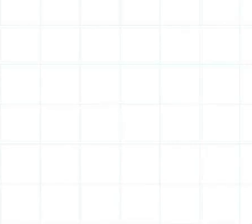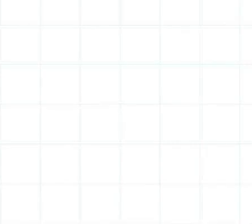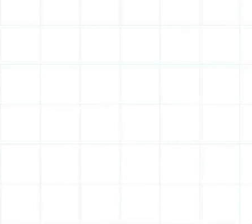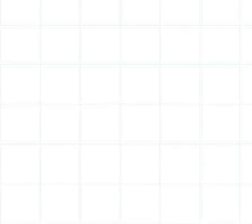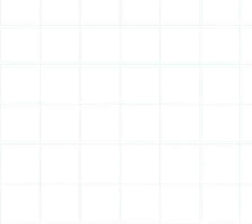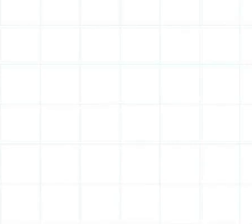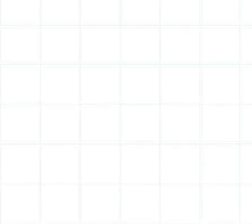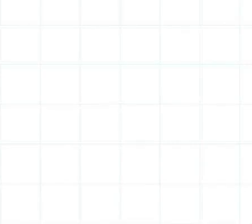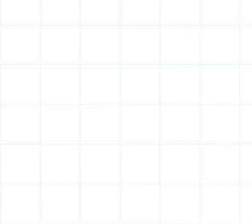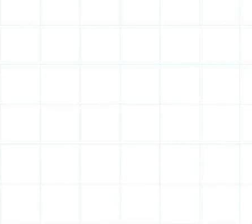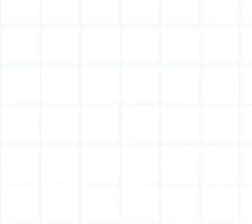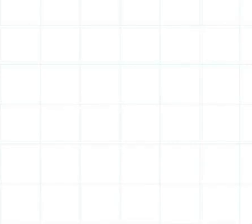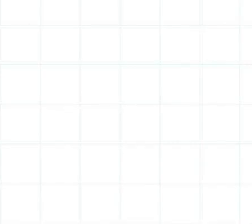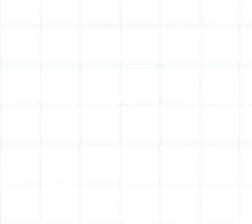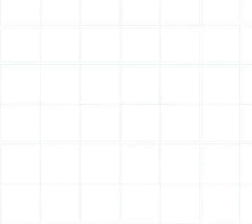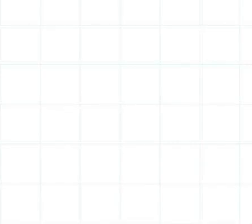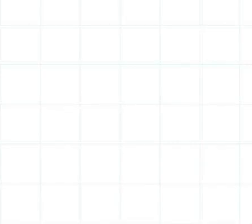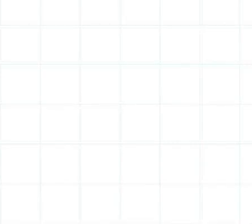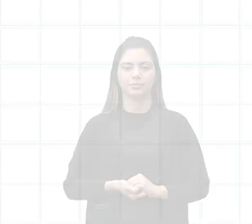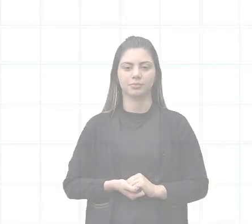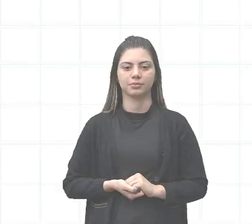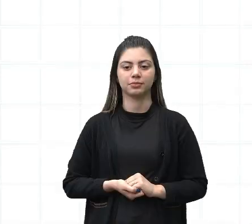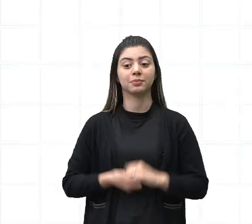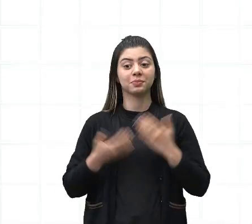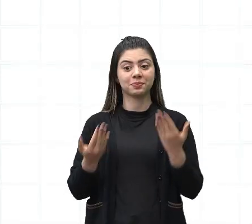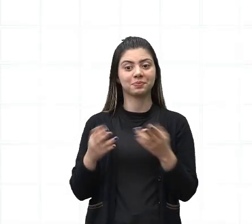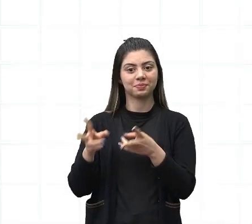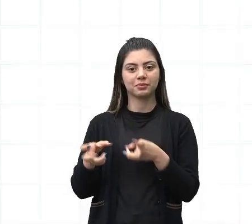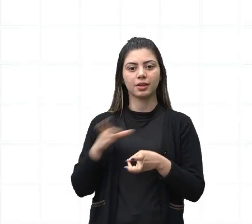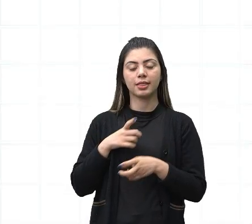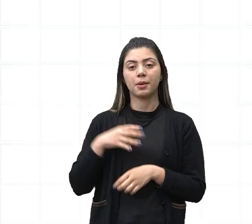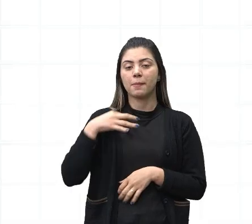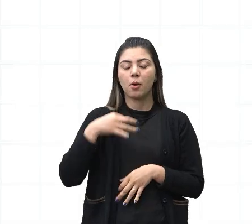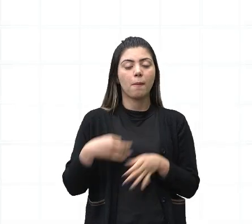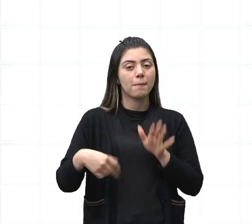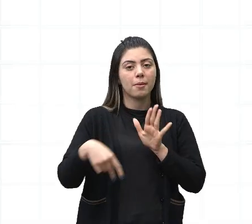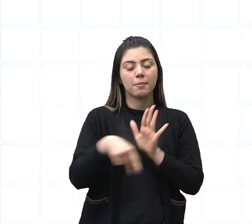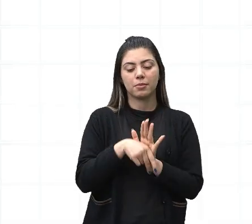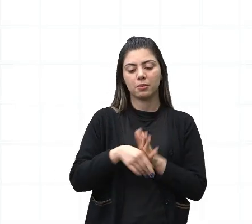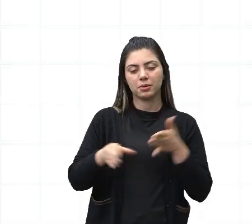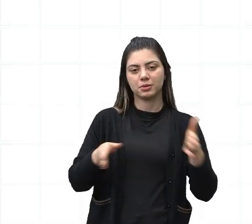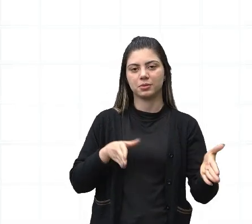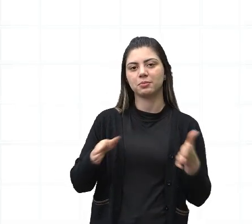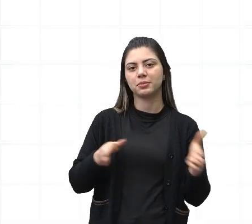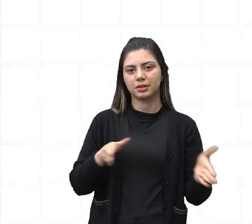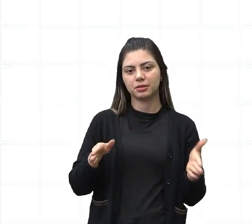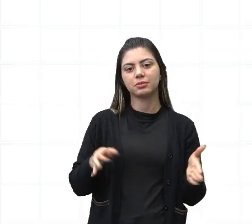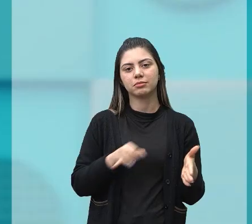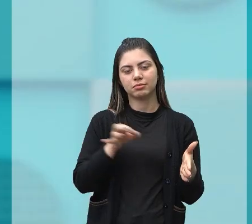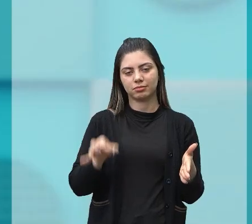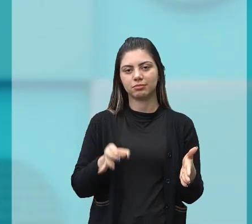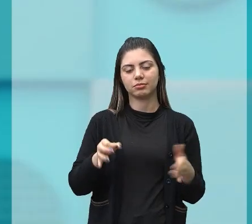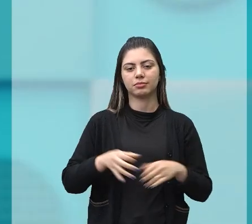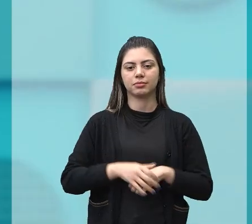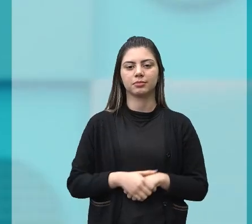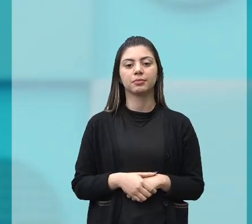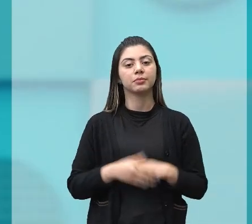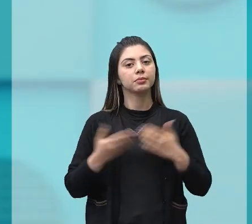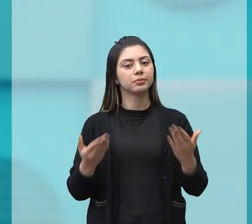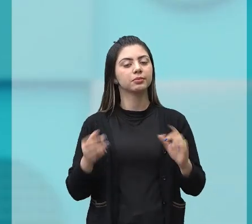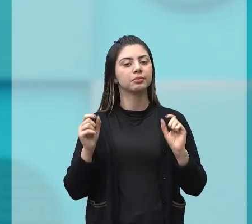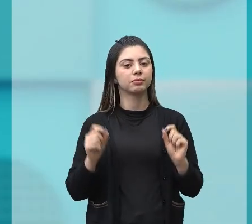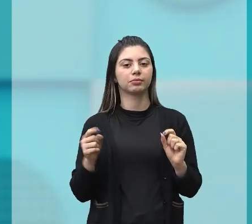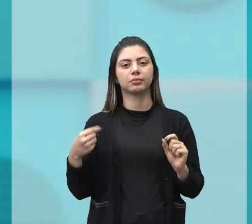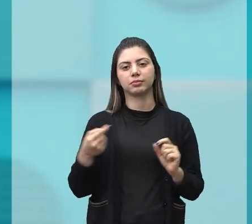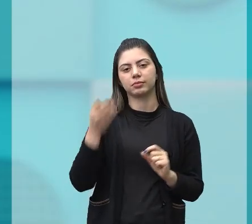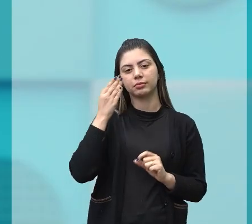rua, não é verdade? Olha só, a gente já tem um figurino bem específico de uma determinada época. Então,